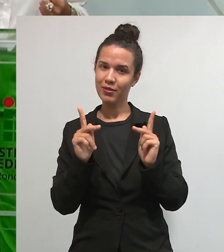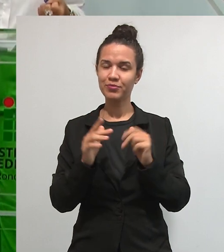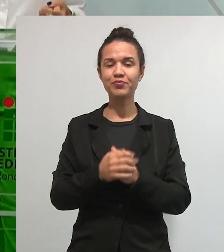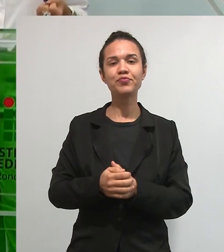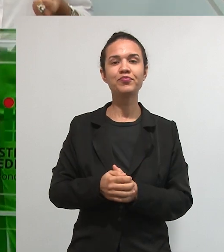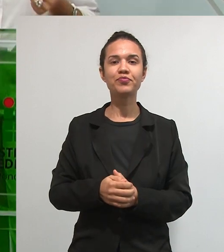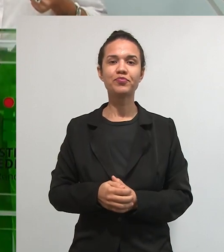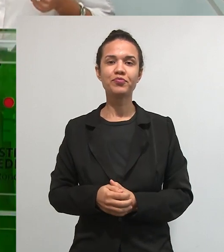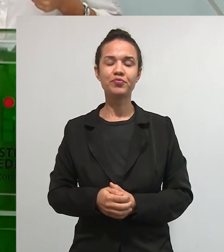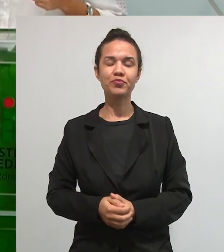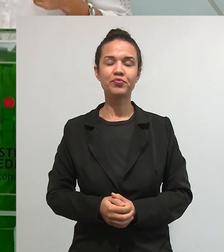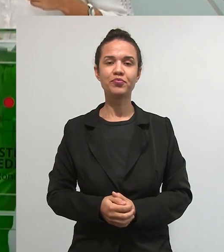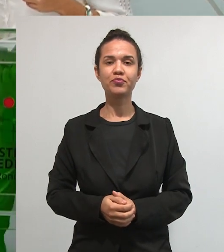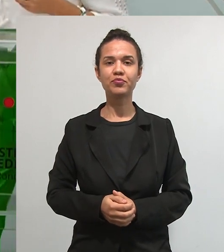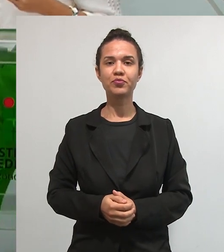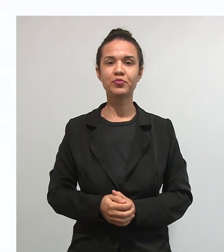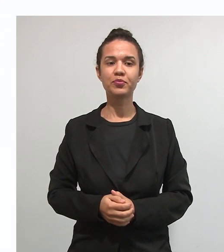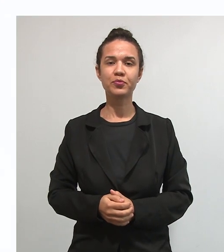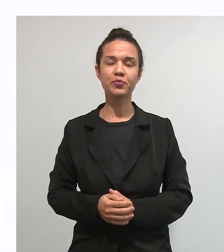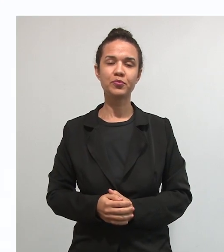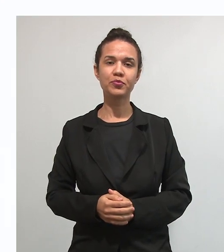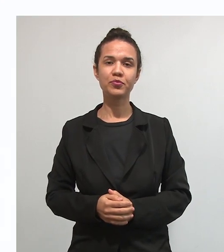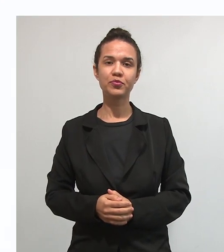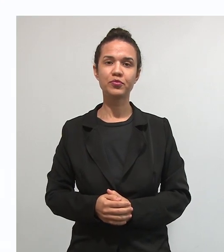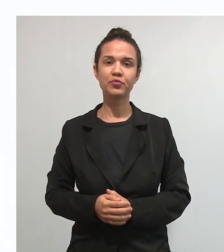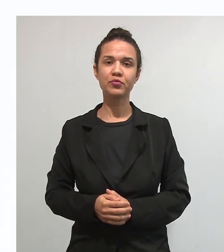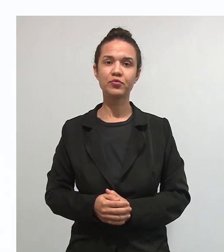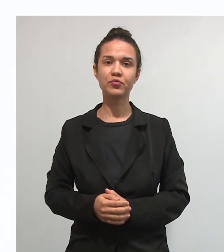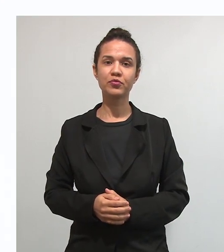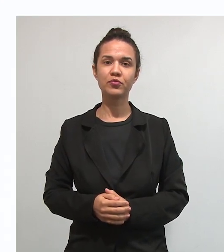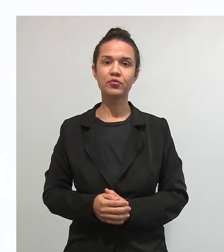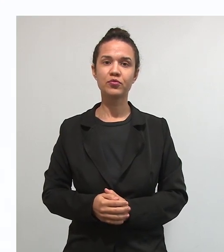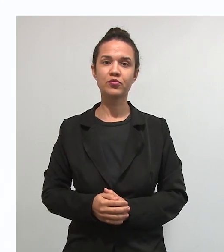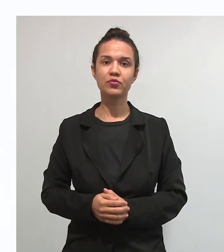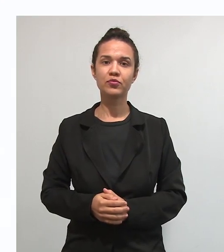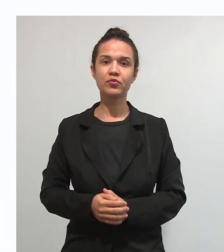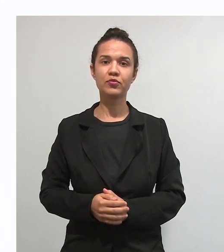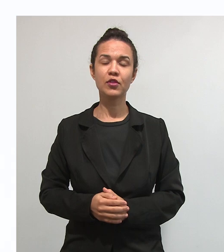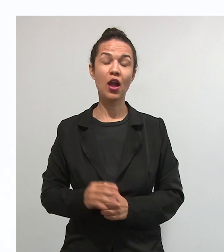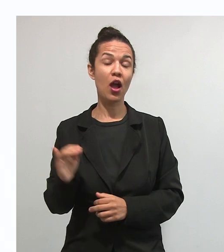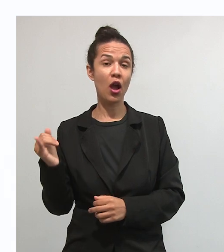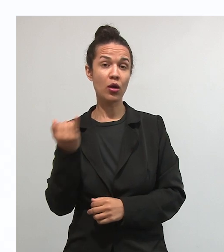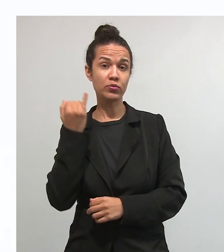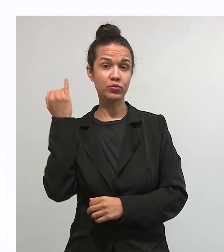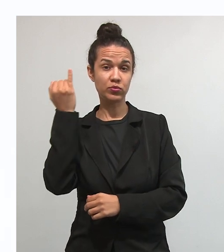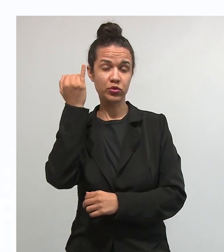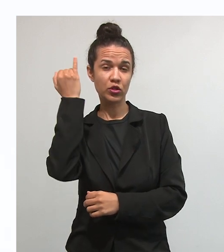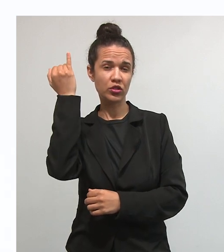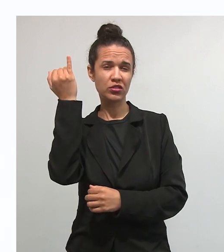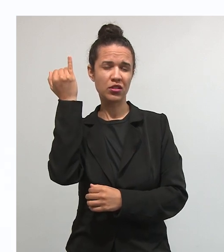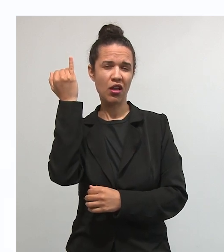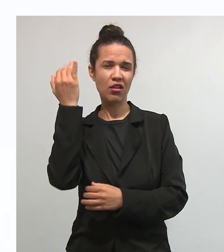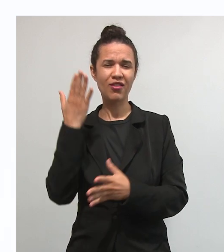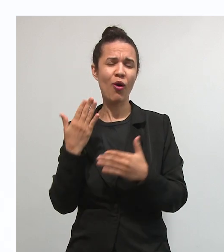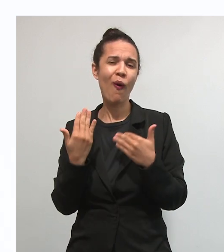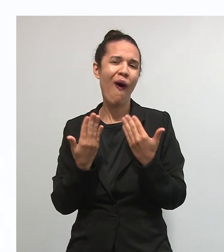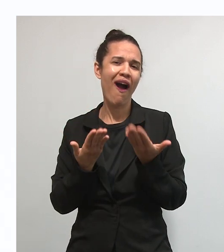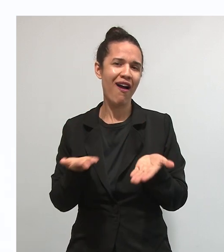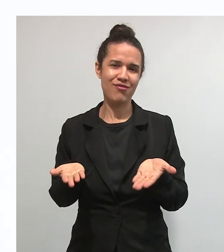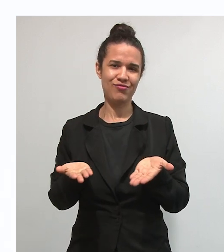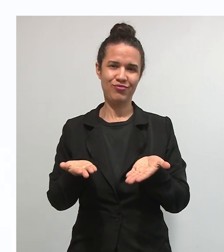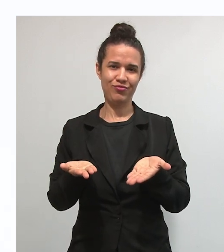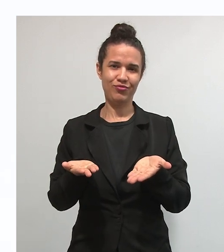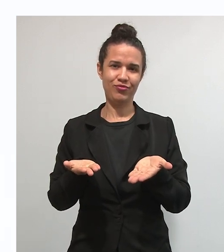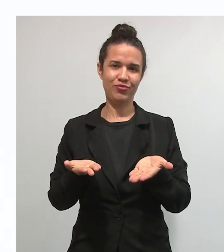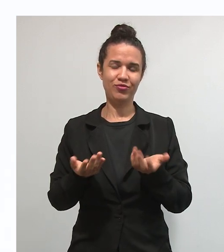lá. Vamos começar aqui com a importância, ou seja, qual a importância